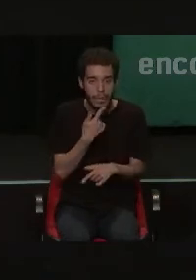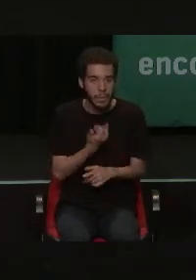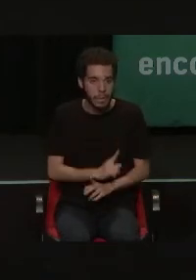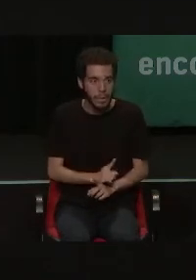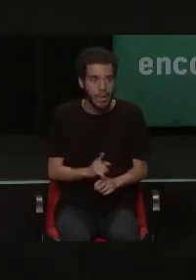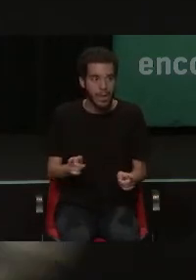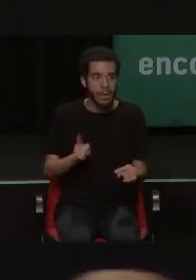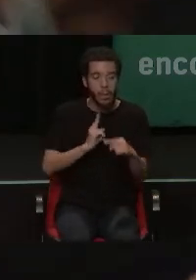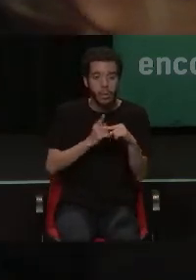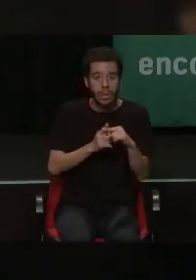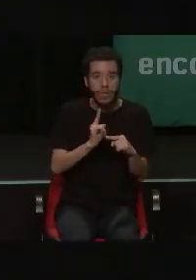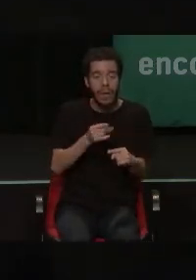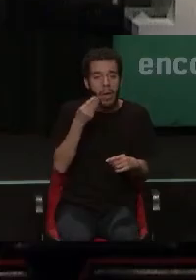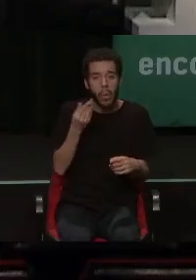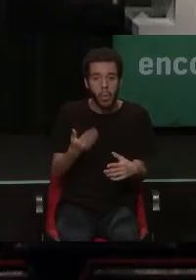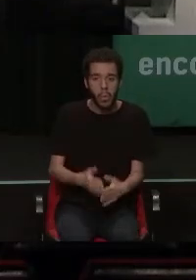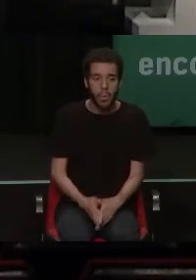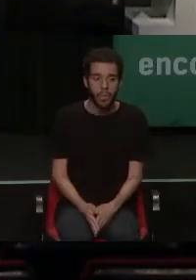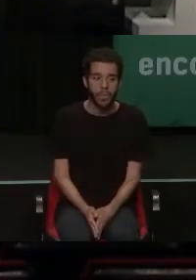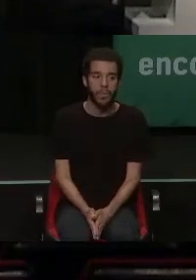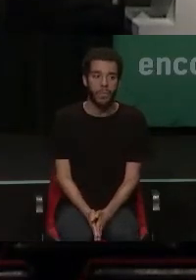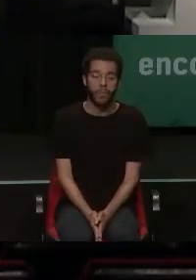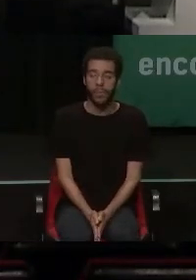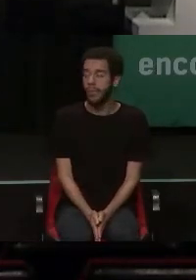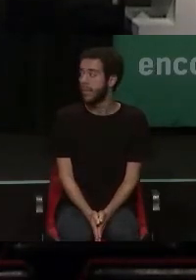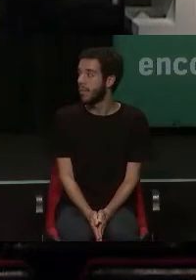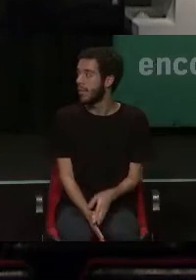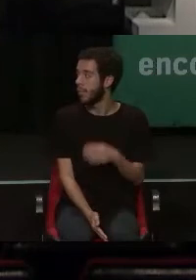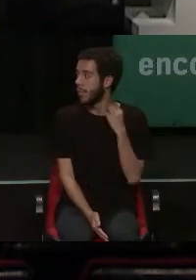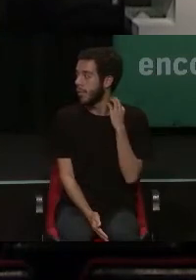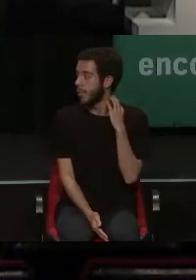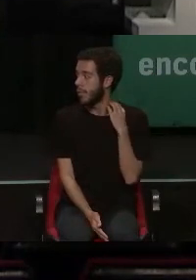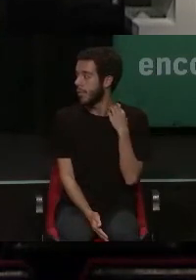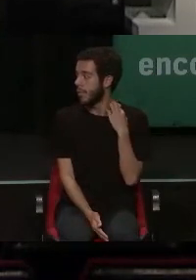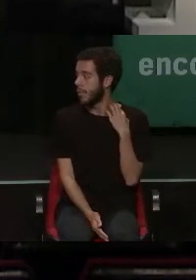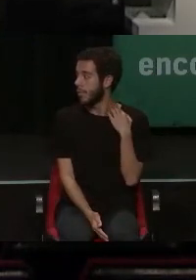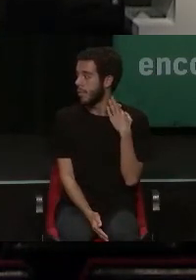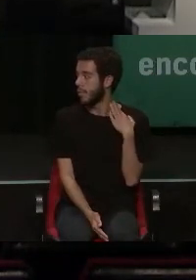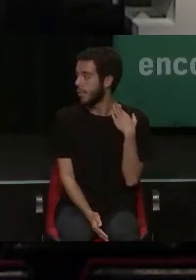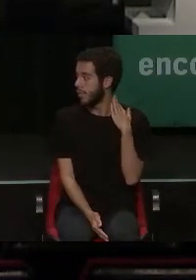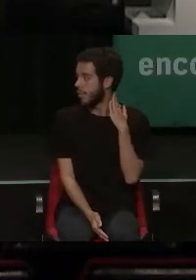para nós. Obrigado. Ricardo, estão aí microfones, se quiser, em muito baixo.